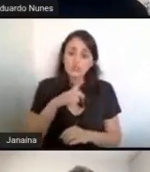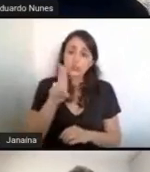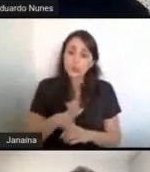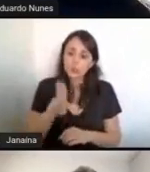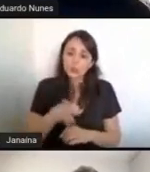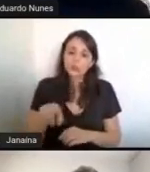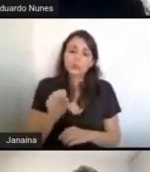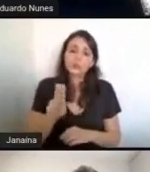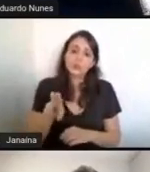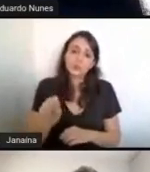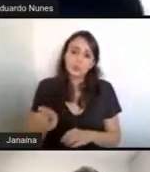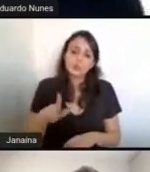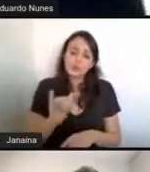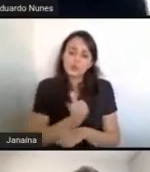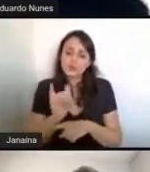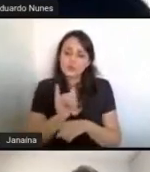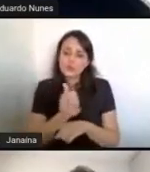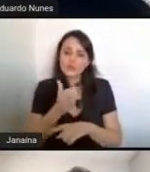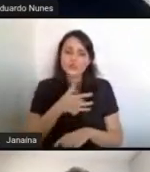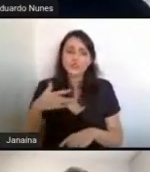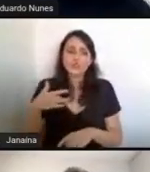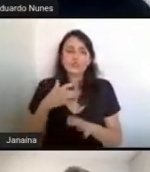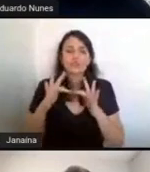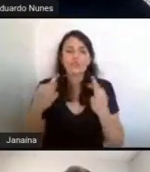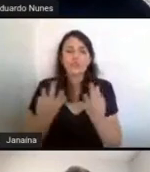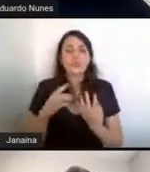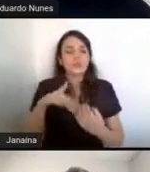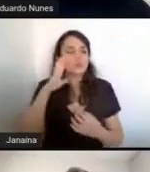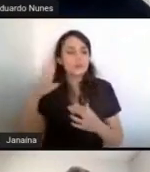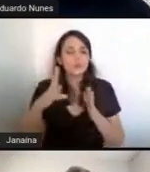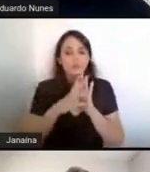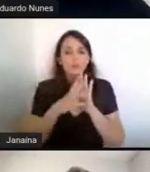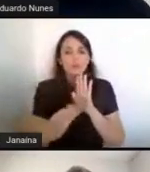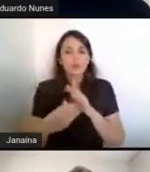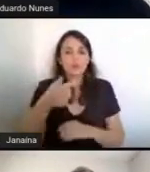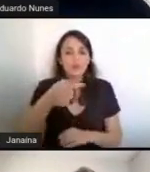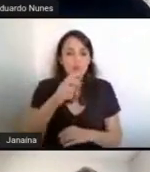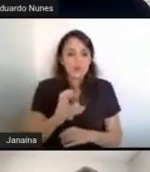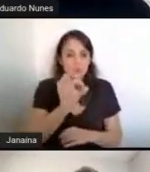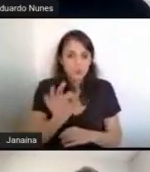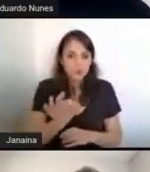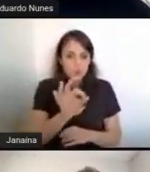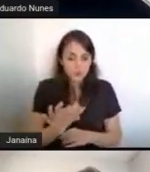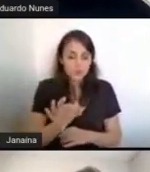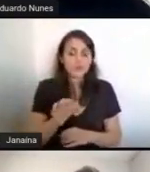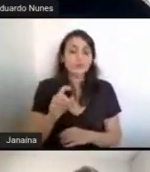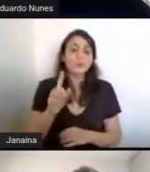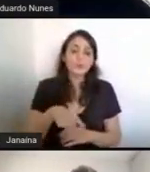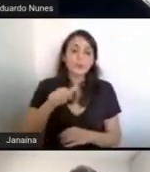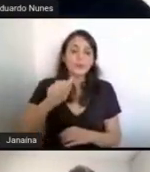entendida como estratégia de saúde da família, que é o nosso principal modelo, e 75% cobertos pela atenção primária em saúde com